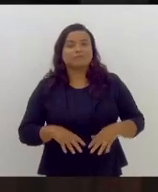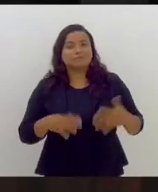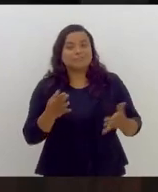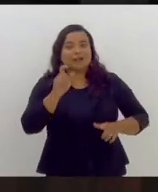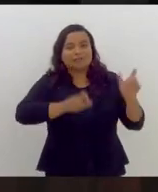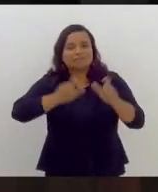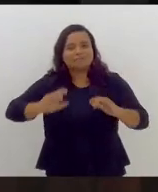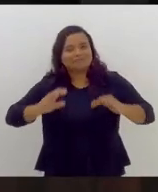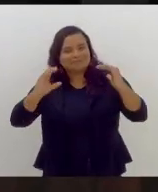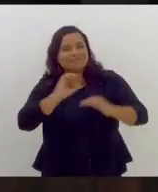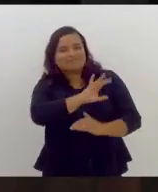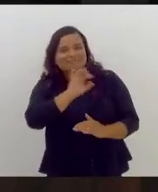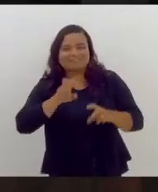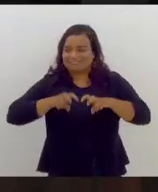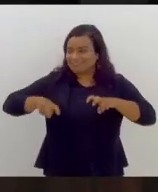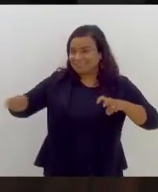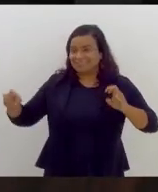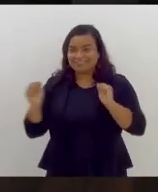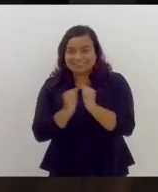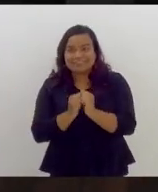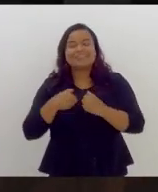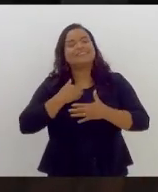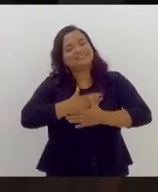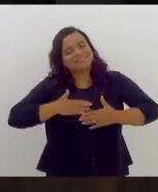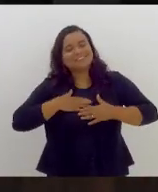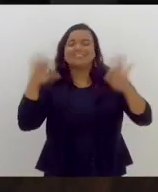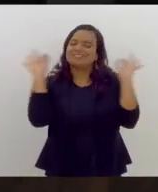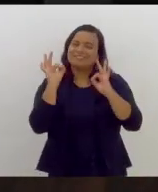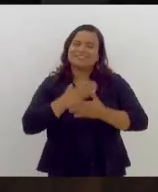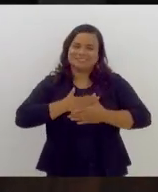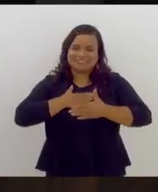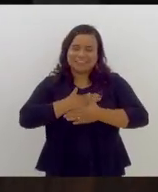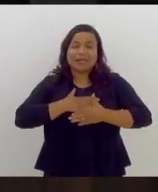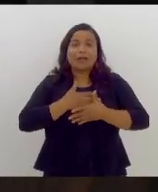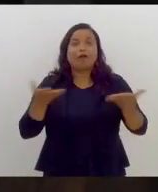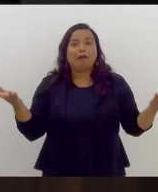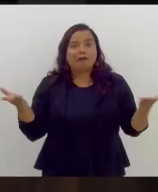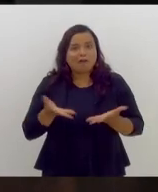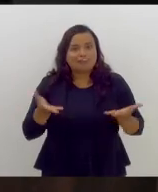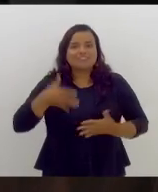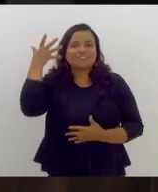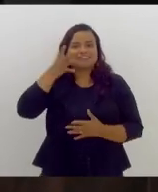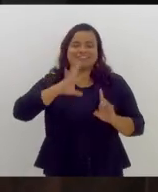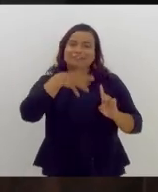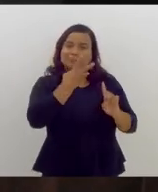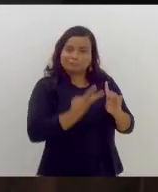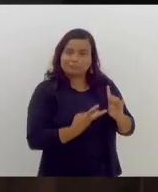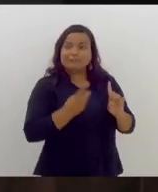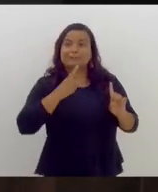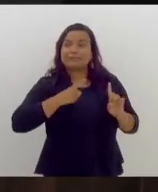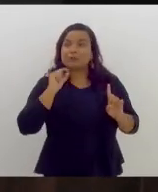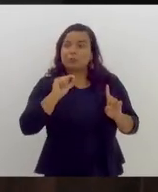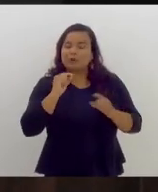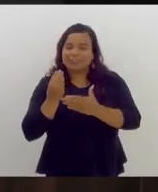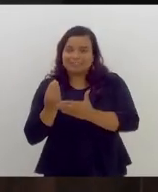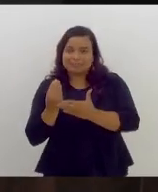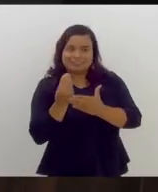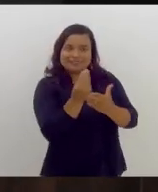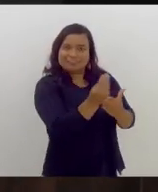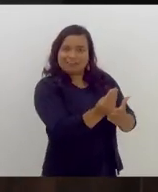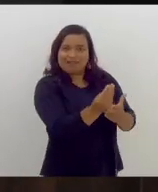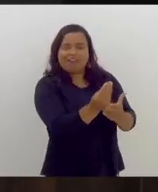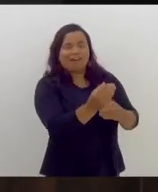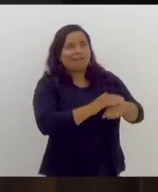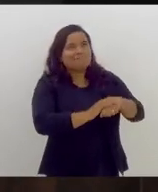Senhoras e senhores, membros da mesa, é com muito orgulho que nesta sessão solene concedo a